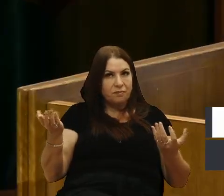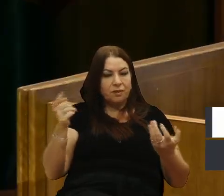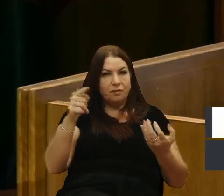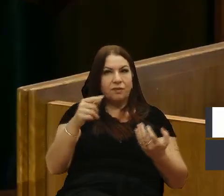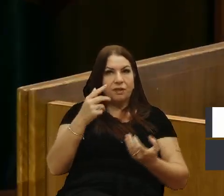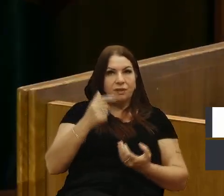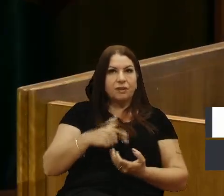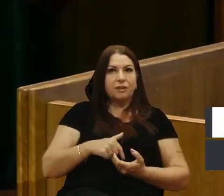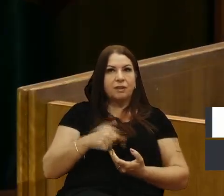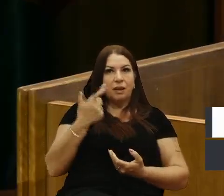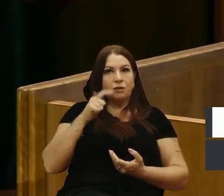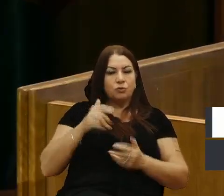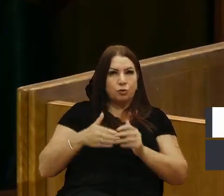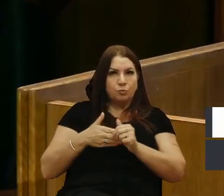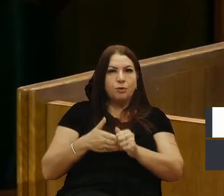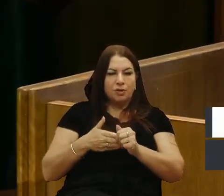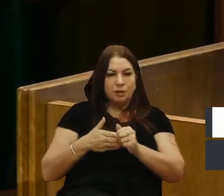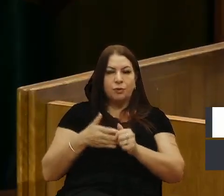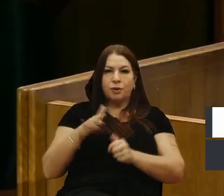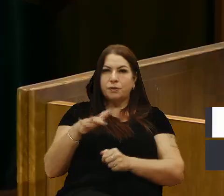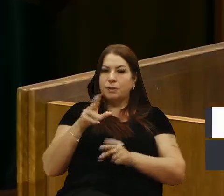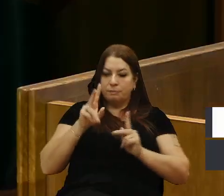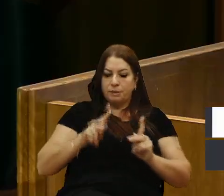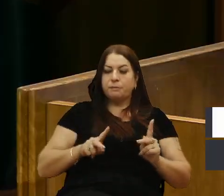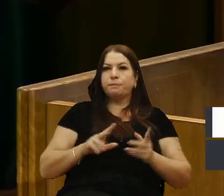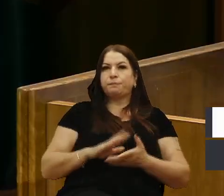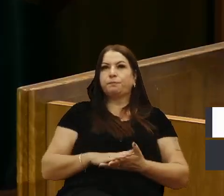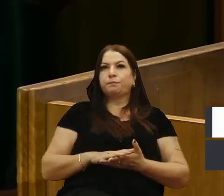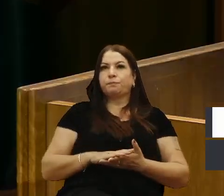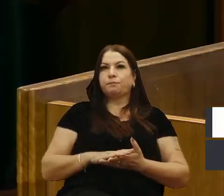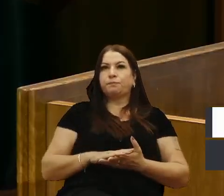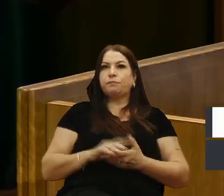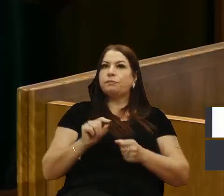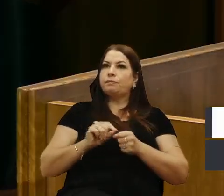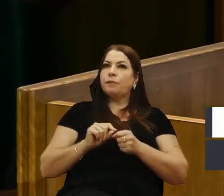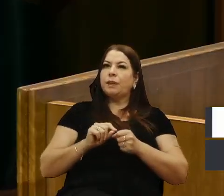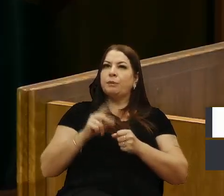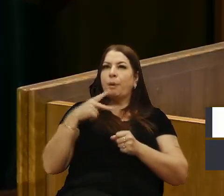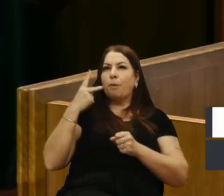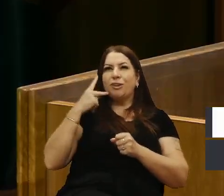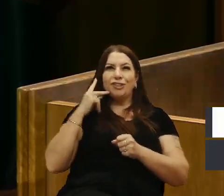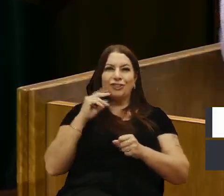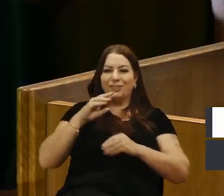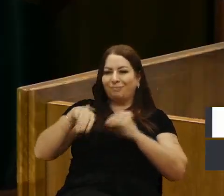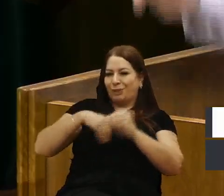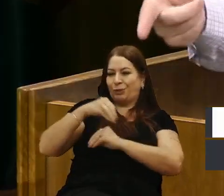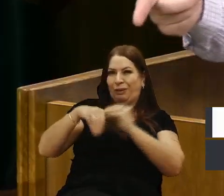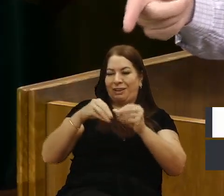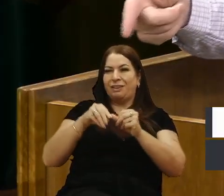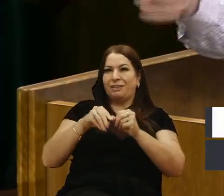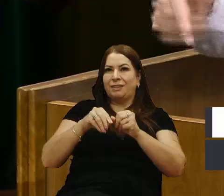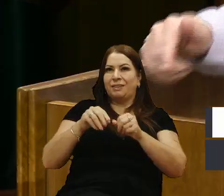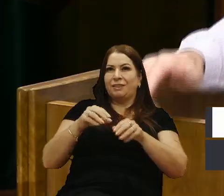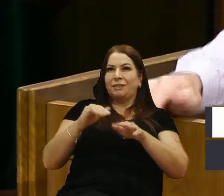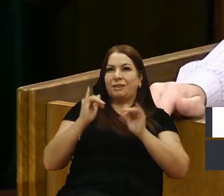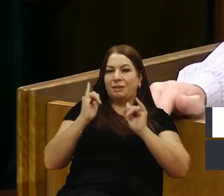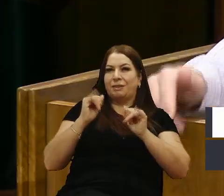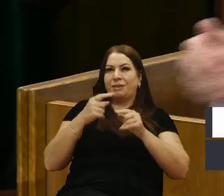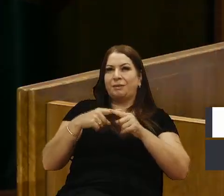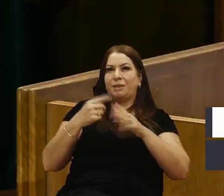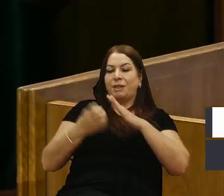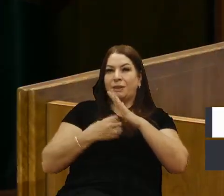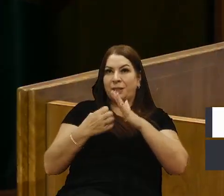Vossa Excelência deve ter acompanhado que muitas vezes as pessoas fazem uma politicagem em cima do transporte público, principalmente da empresa que presta